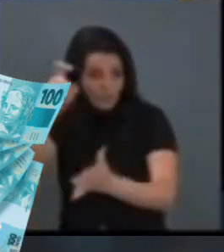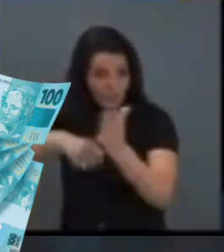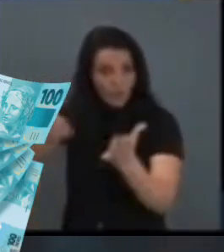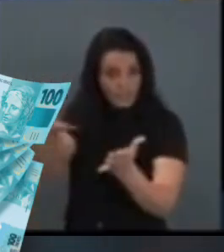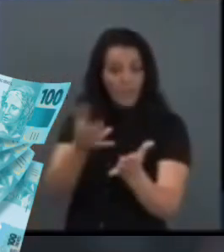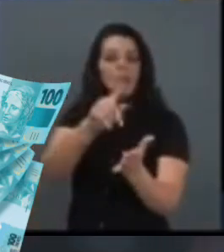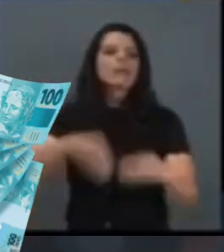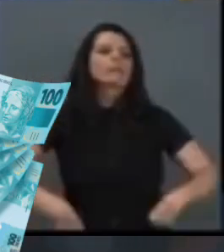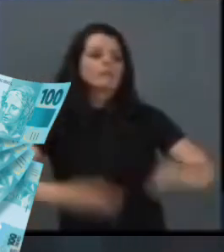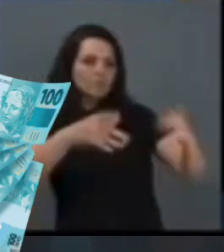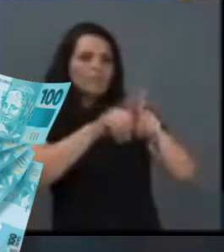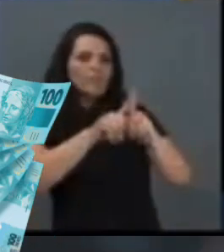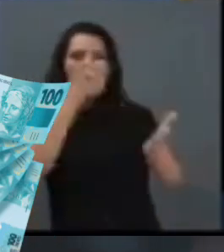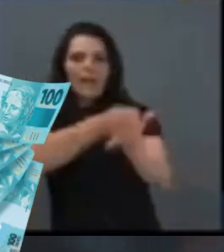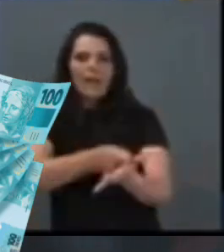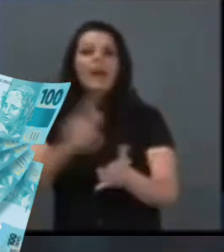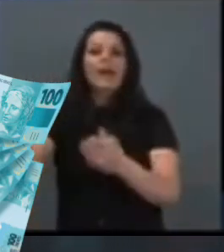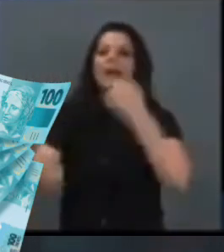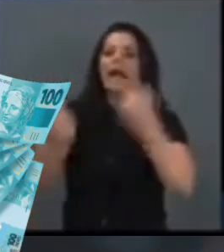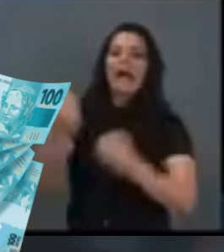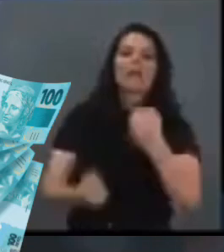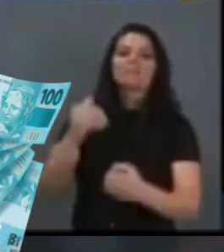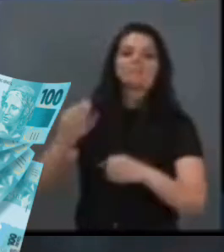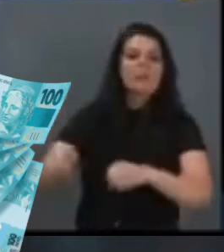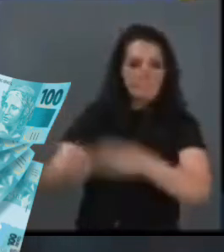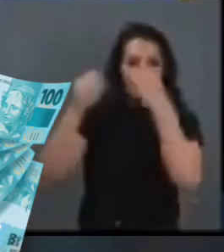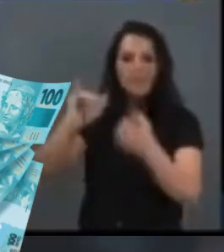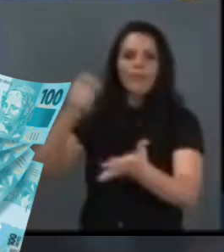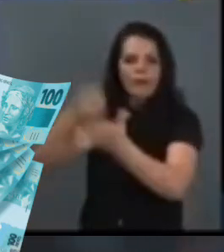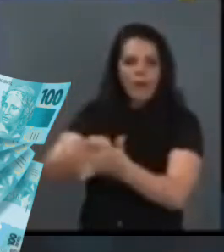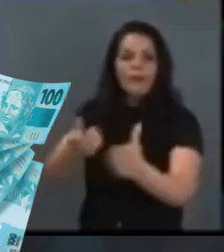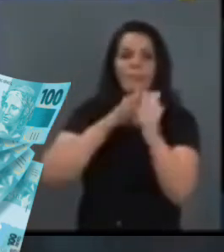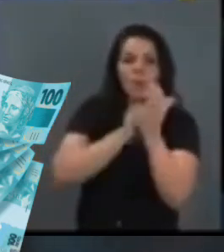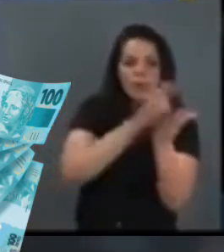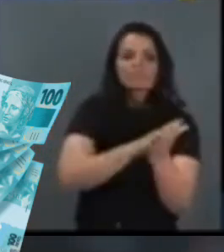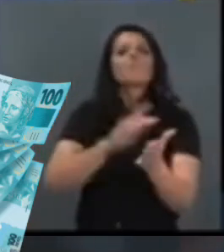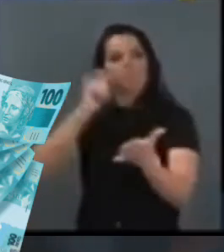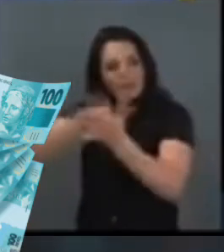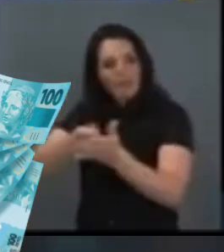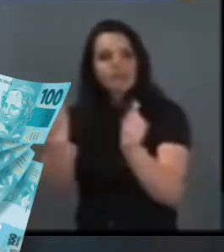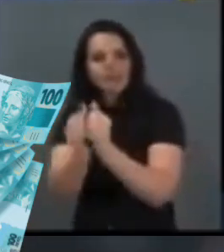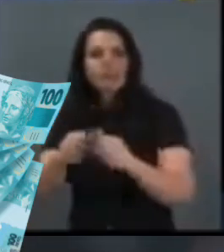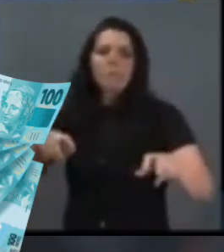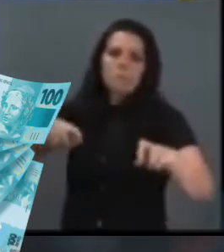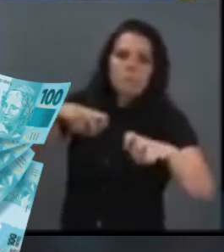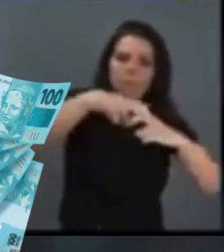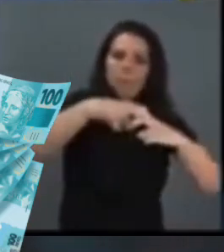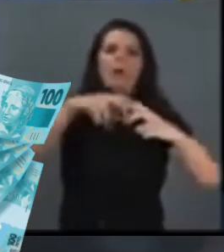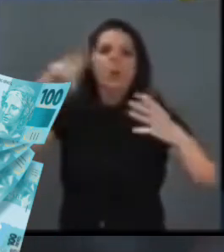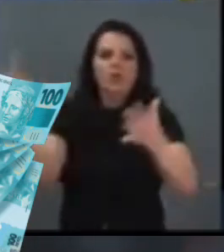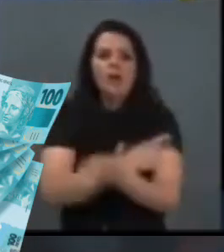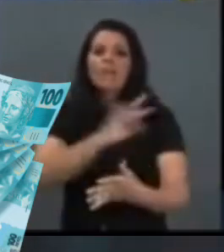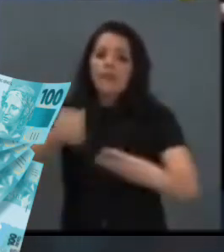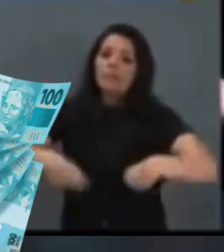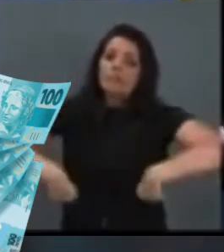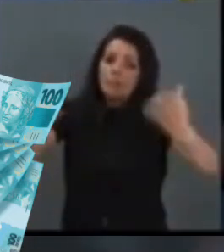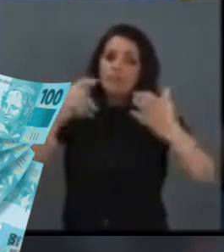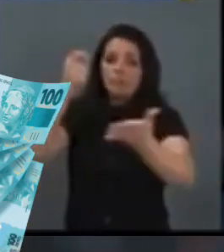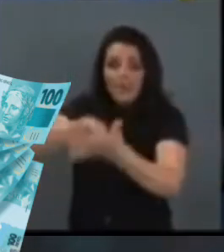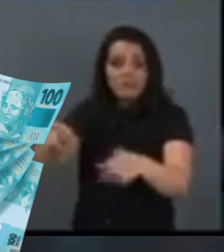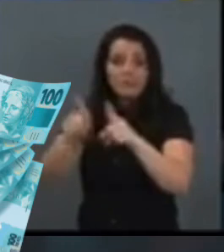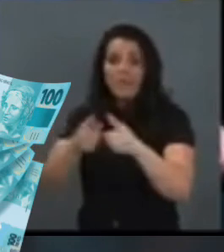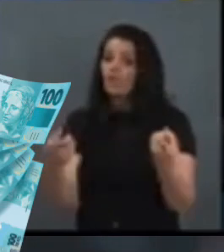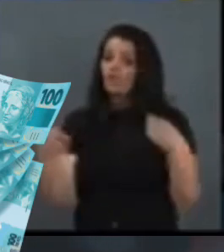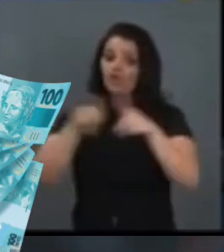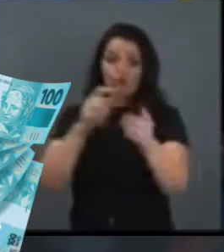Mas a despesa também vocês vão entrar. Estragou o carro? Vai entrar na despesa. Pegou uma multa? Vai entrar na despesa. Bateu? Teve um acidente? Vai entrar na despesa também. A sociedade